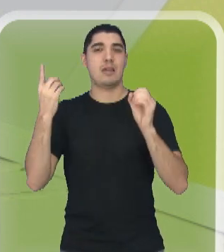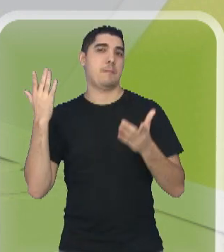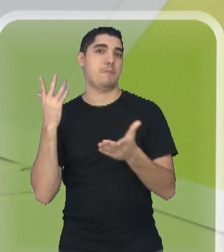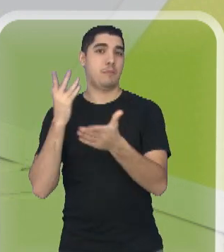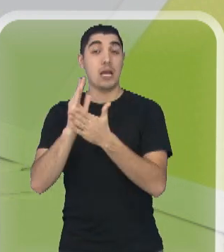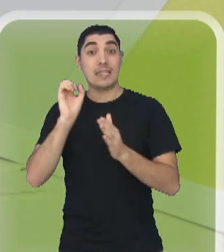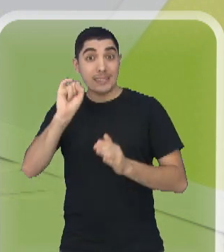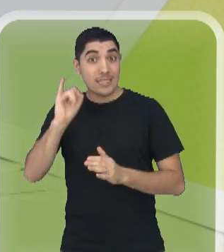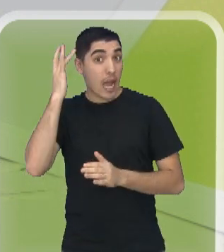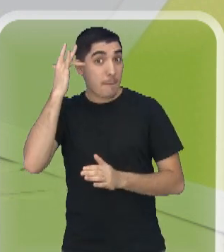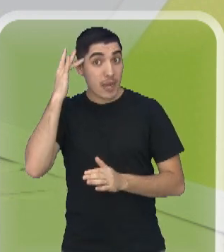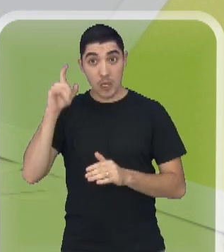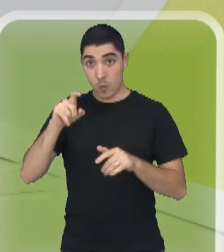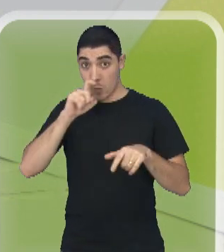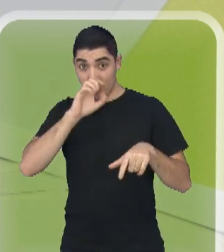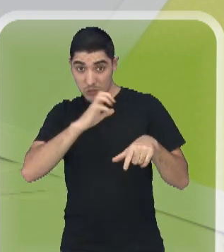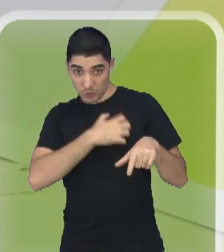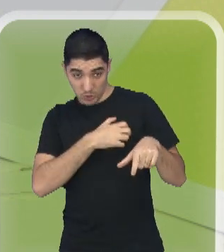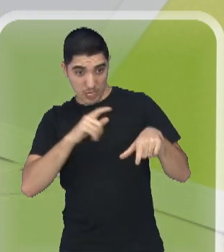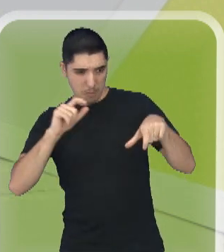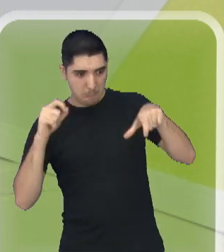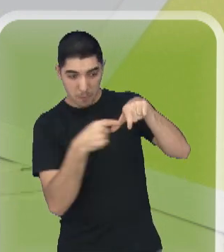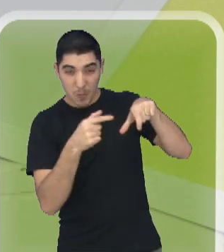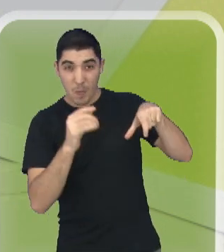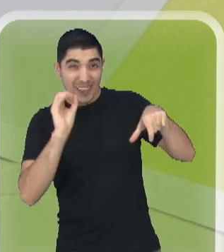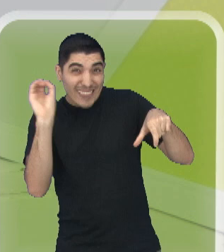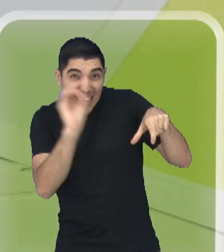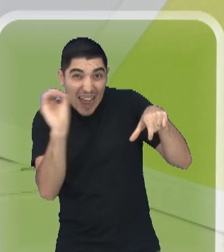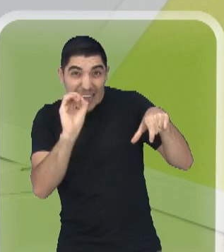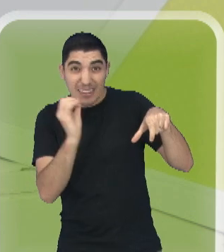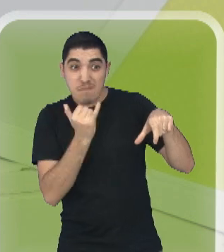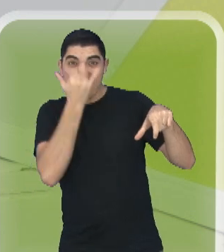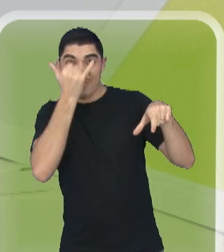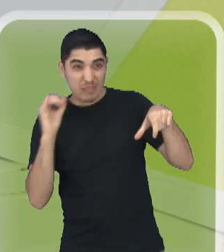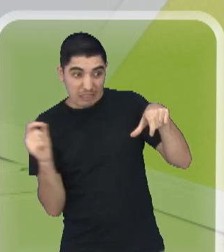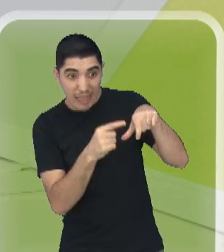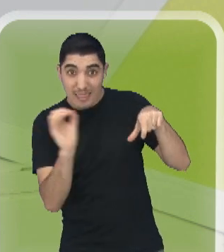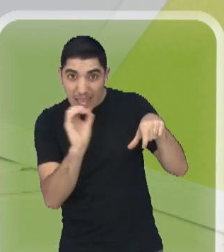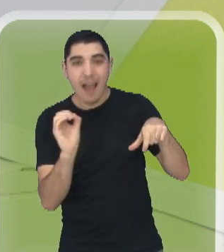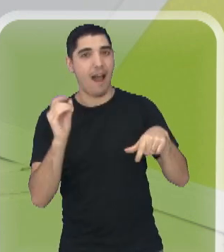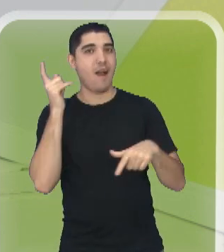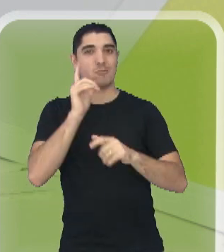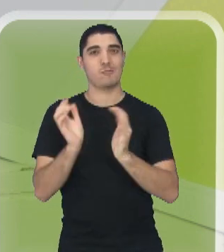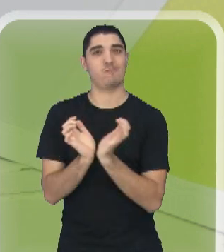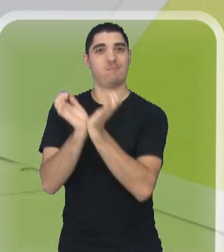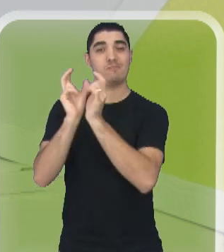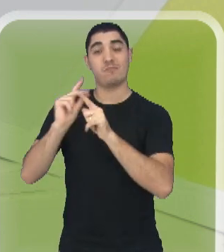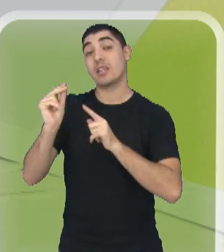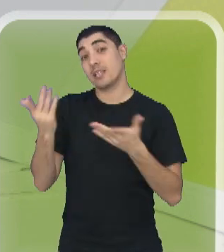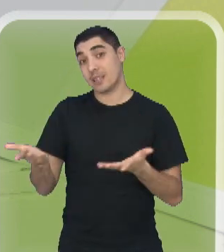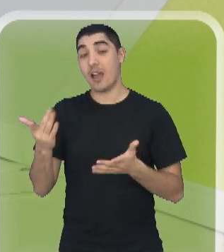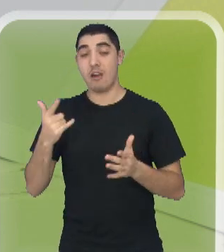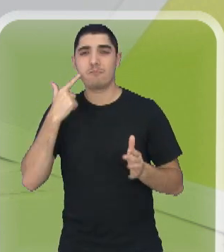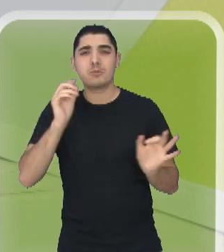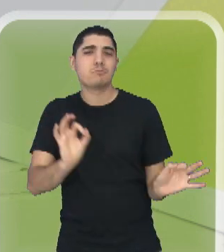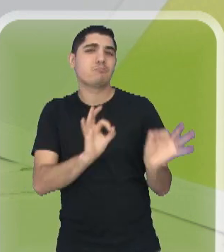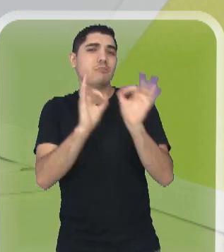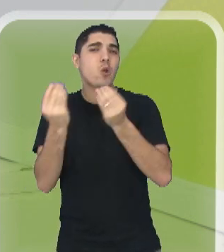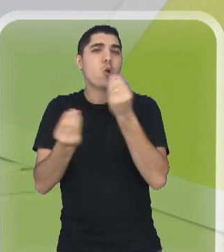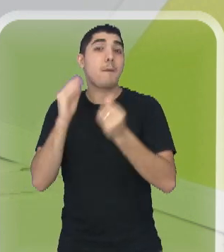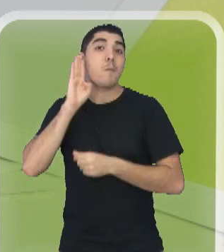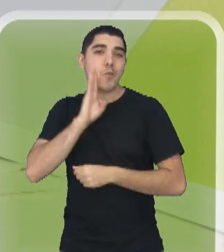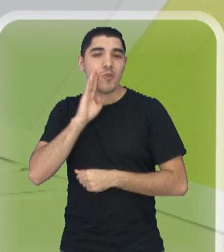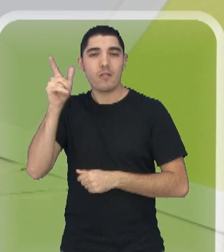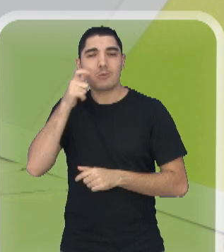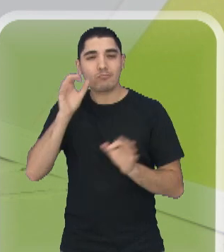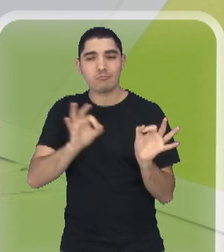gols, conquista o título. O repórter Paulo Ricardo, o cinegrafista Fábio Negrão, foram ver como está a preparação do time para